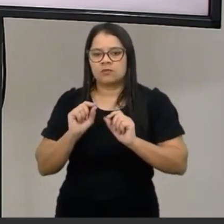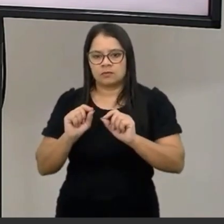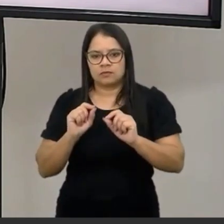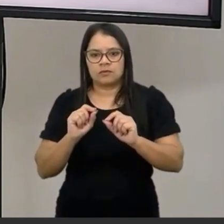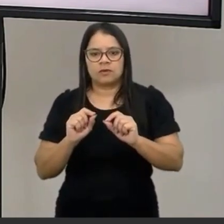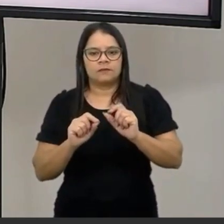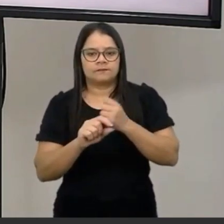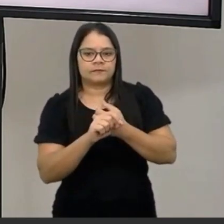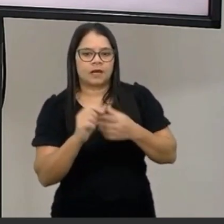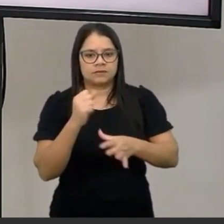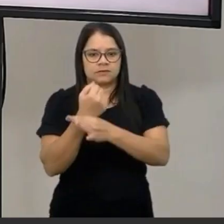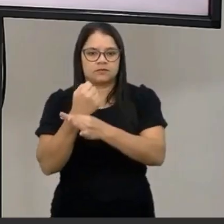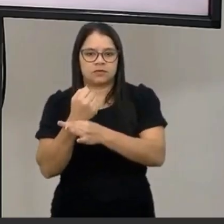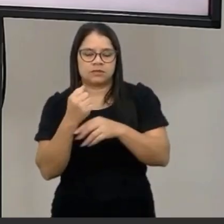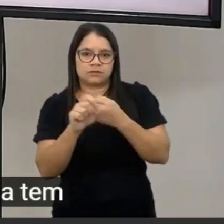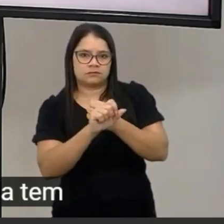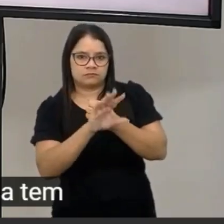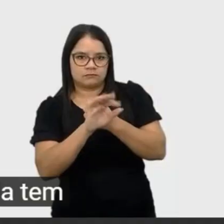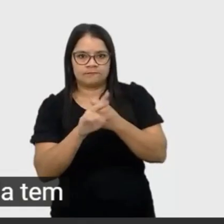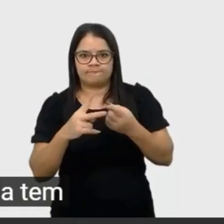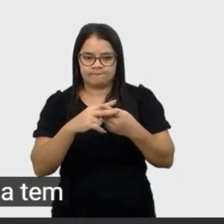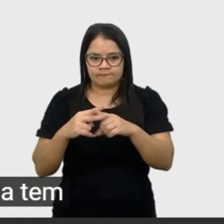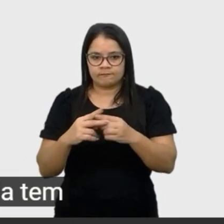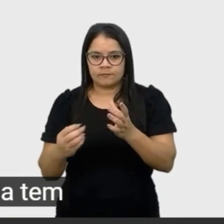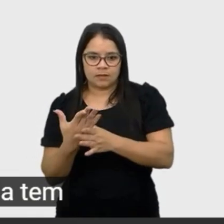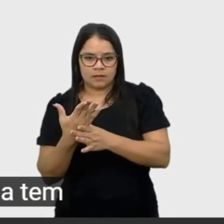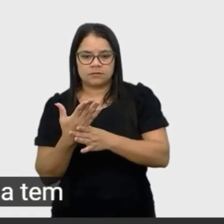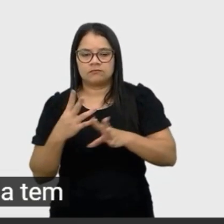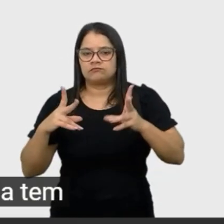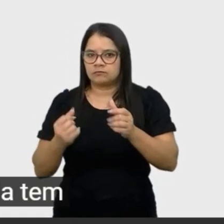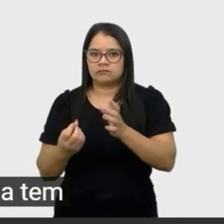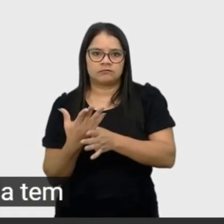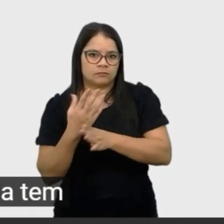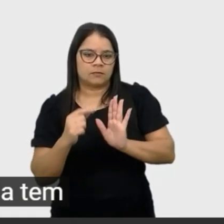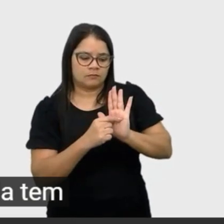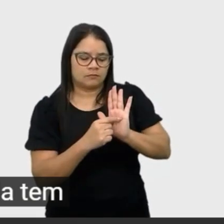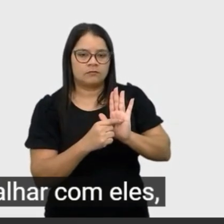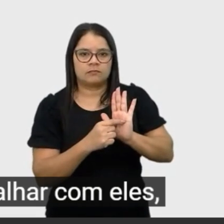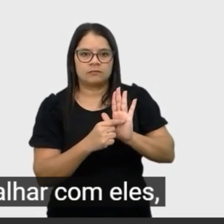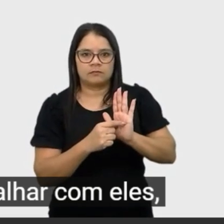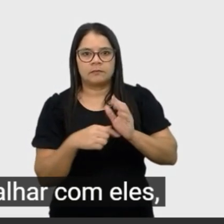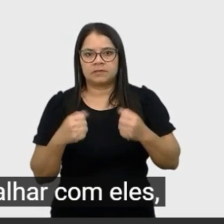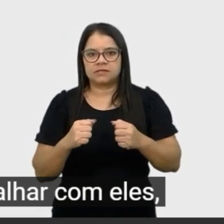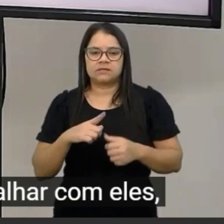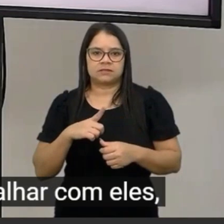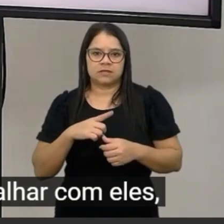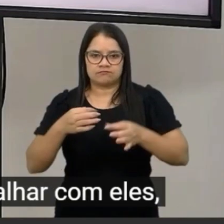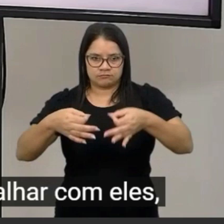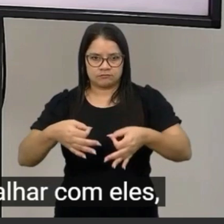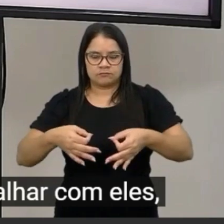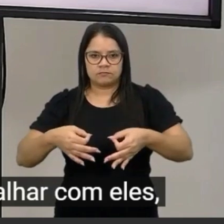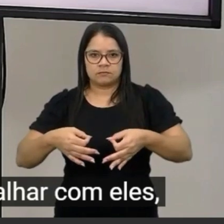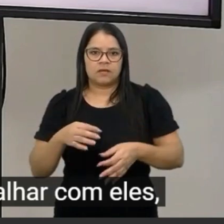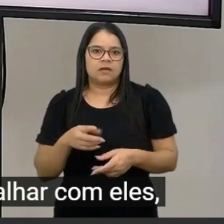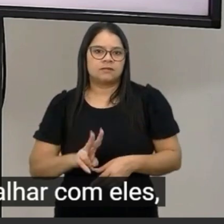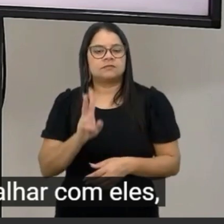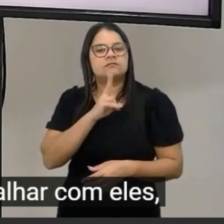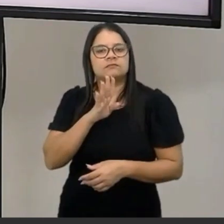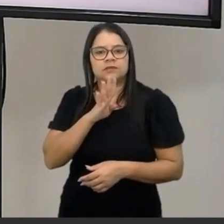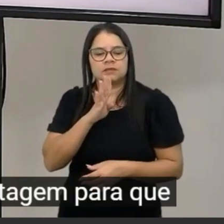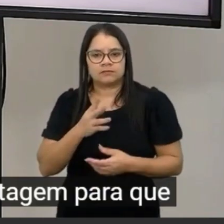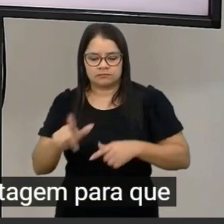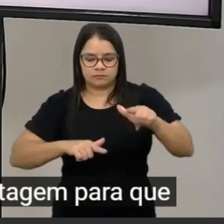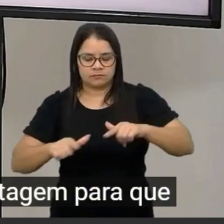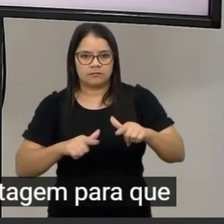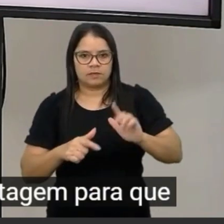por lembrar as orientações durante a montagem. Então, lembrando, toda a montagem do microbit, da shield, ela tem que ser feita corretamente. Então, é sempre legal a